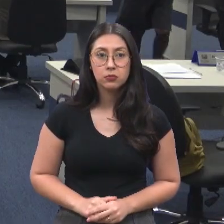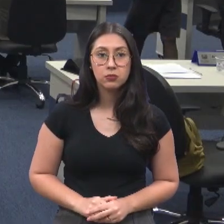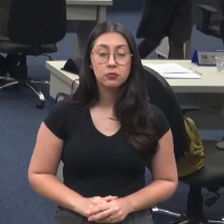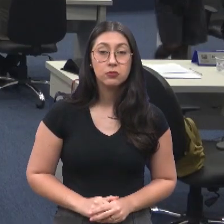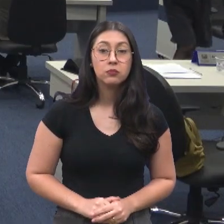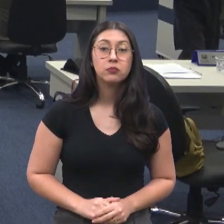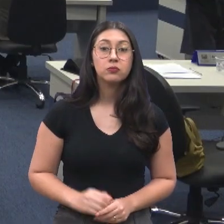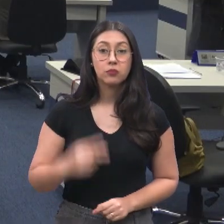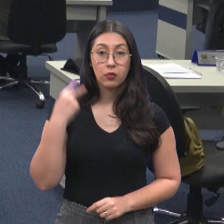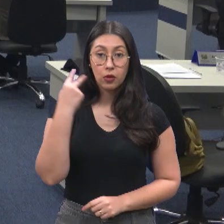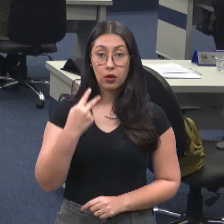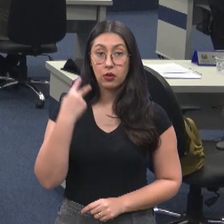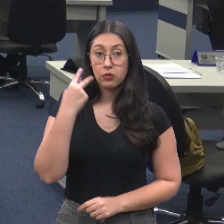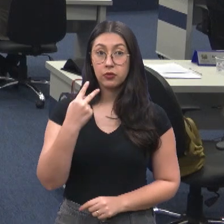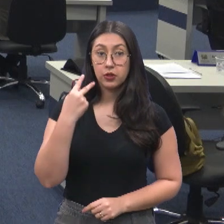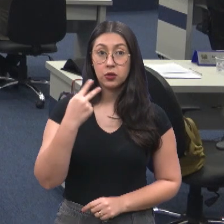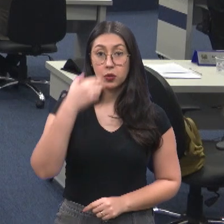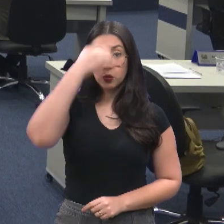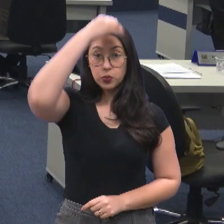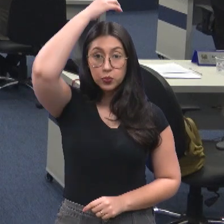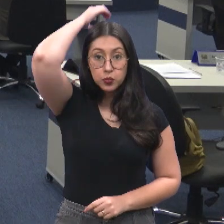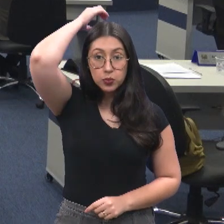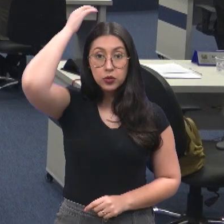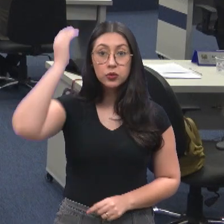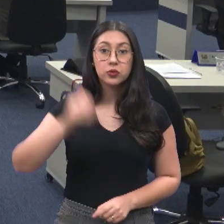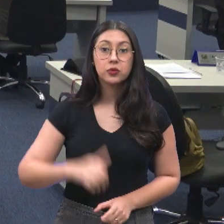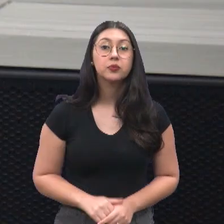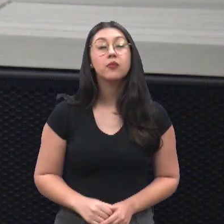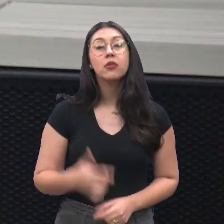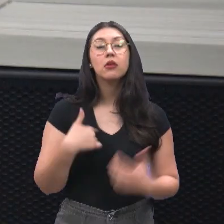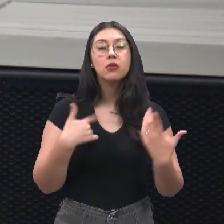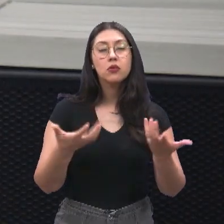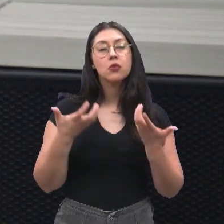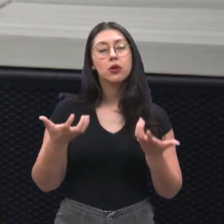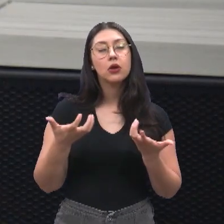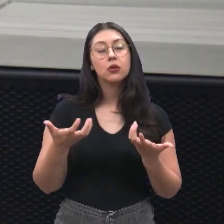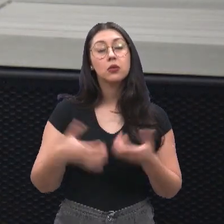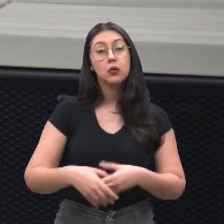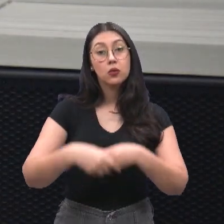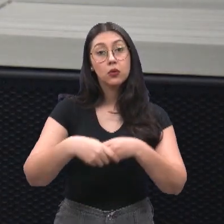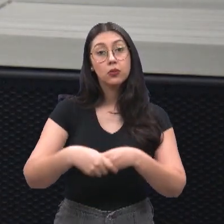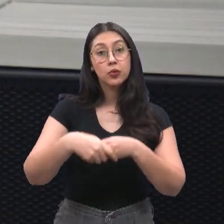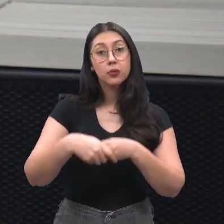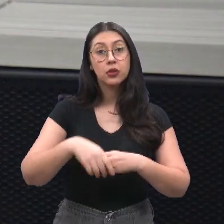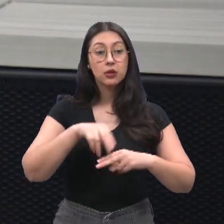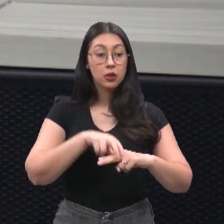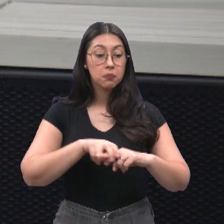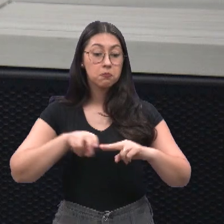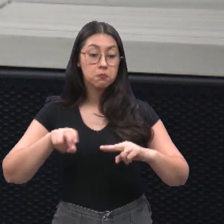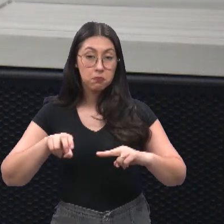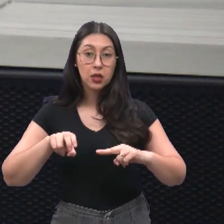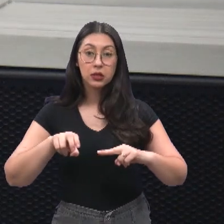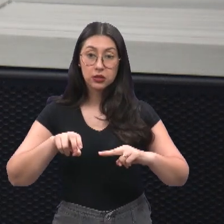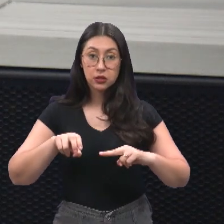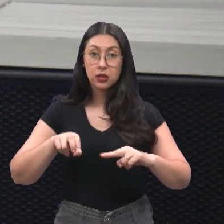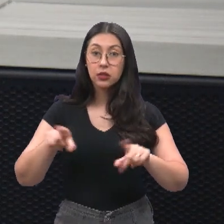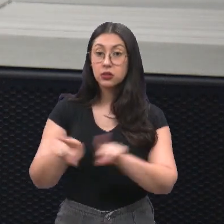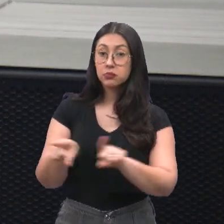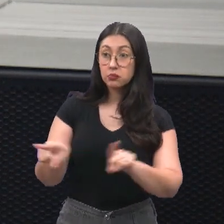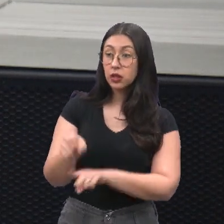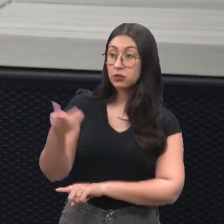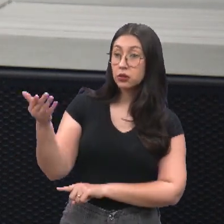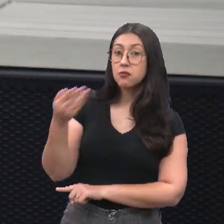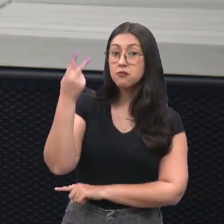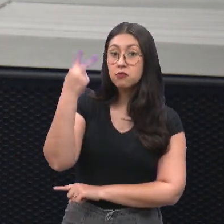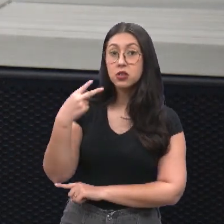Questão de ordem, vereador Carlos Abranches. Quero dar boa tarde a toda a mesa que está aqui nos coordenando as tarefas, aos vereadores, aos